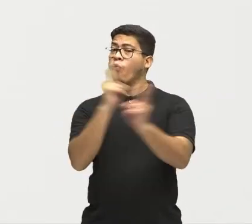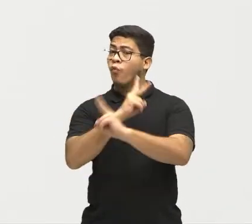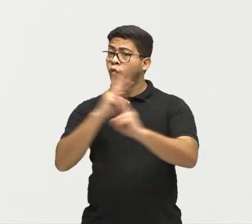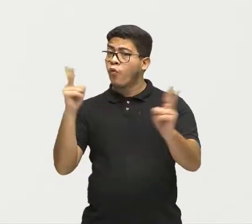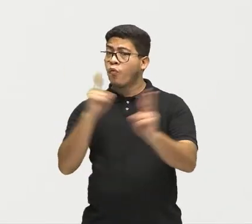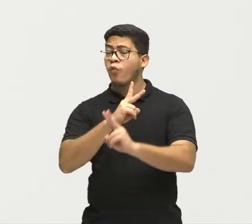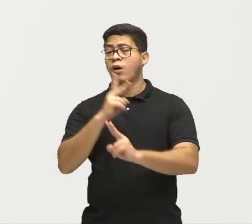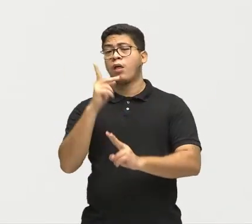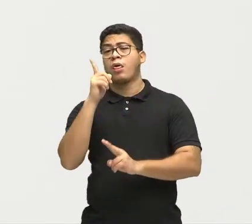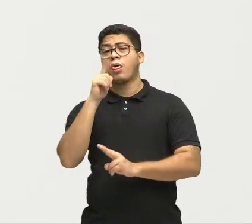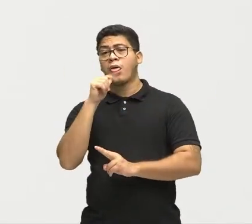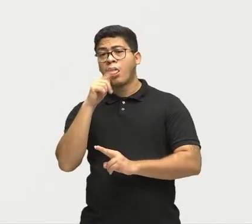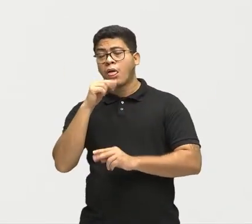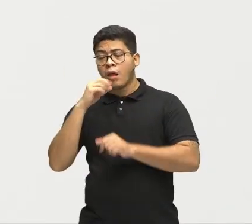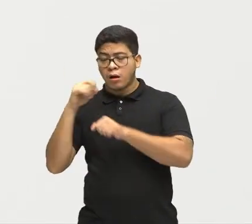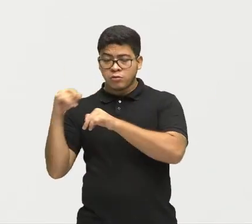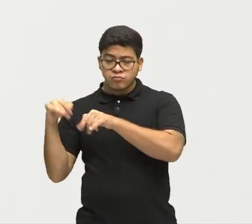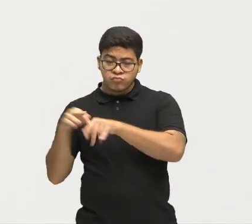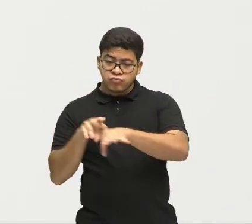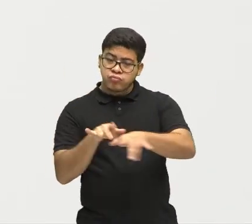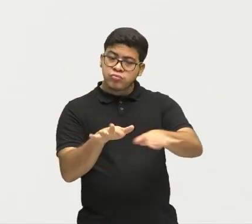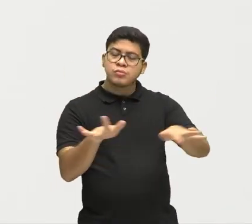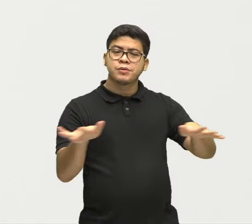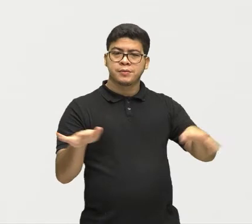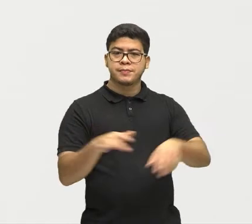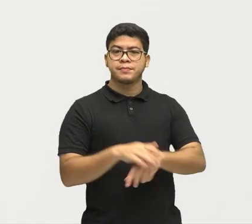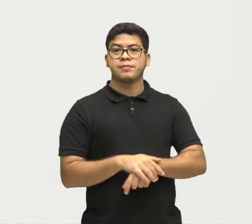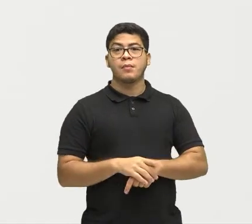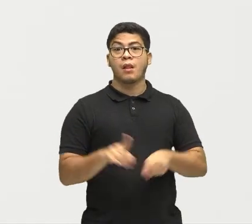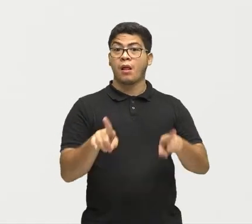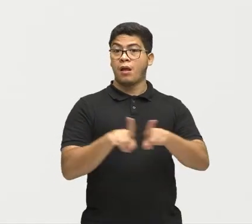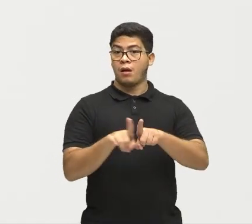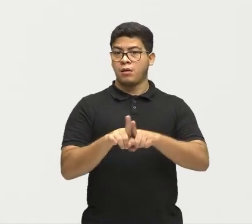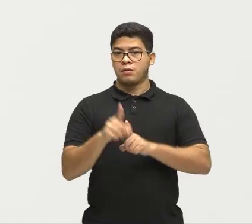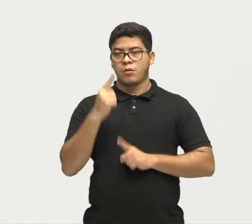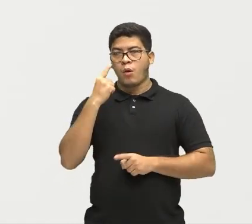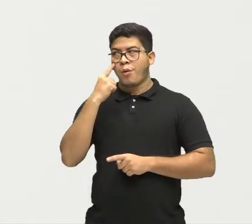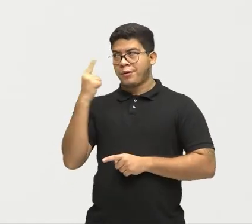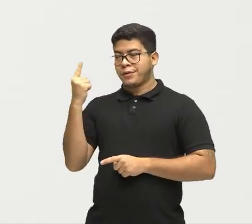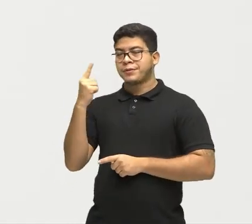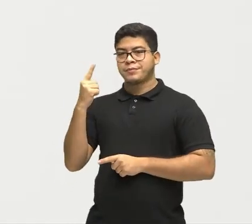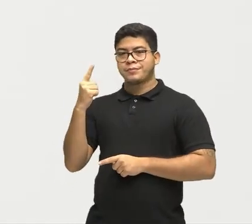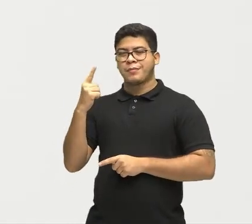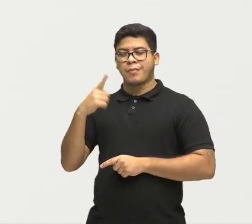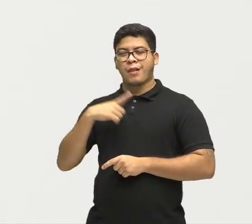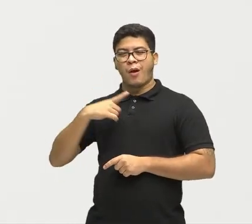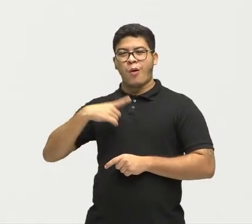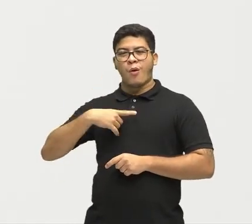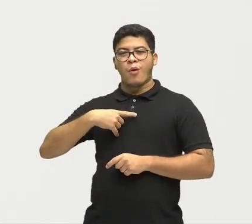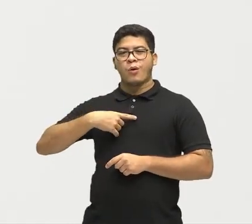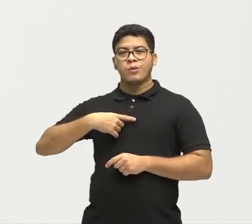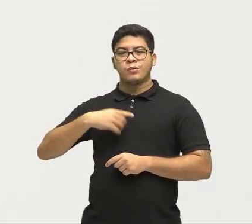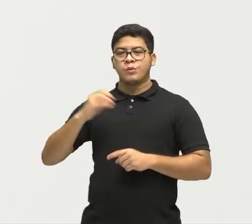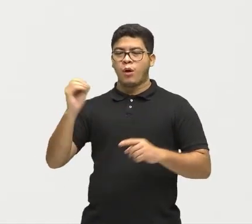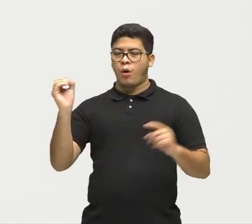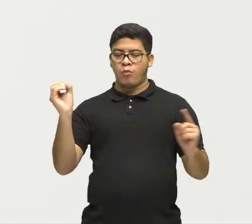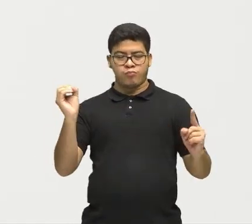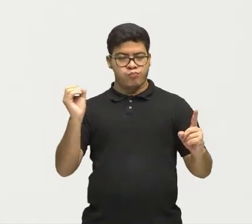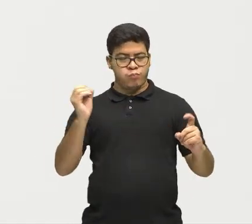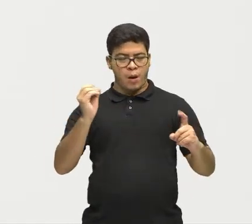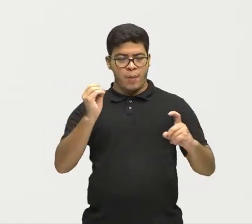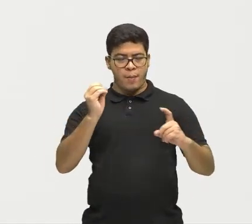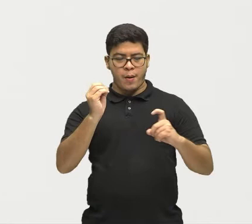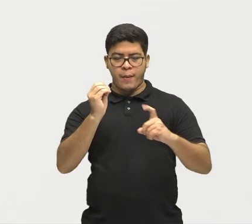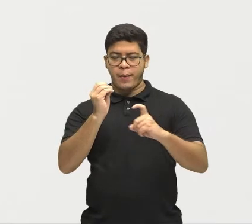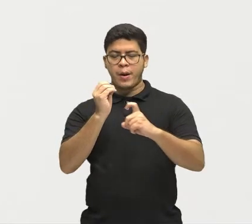pólen entra no tubo polínico e aí você vai ter o quê? Uma polinização, né, encontro de gametas. Você vai ter